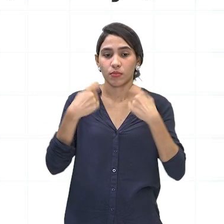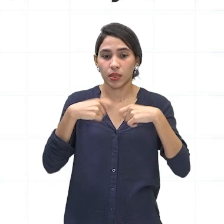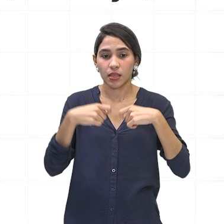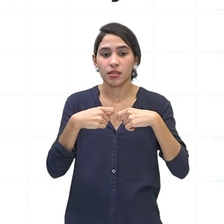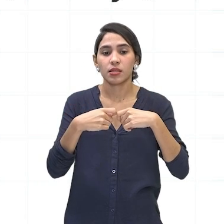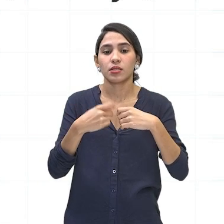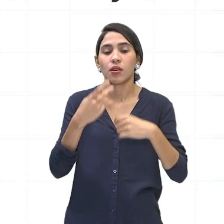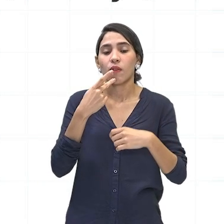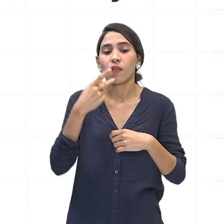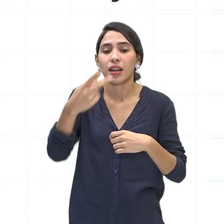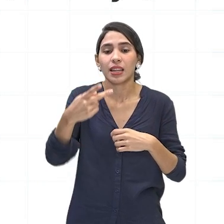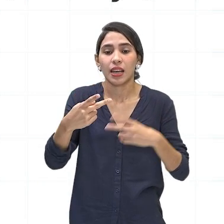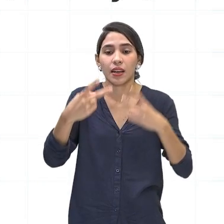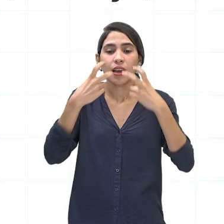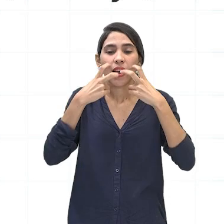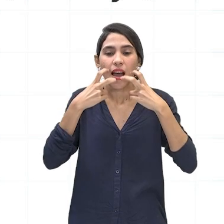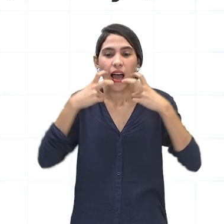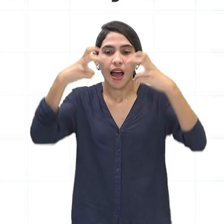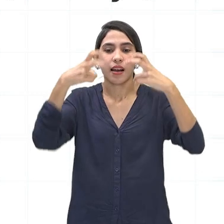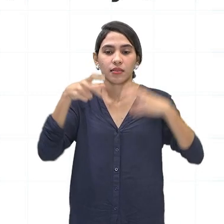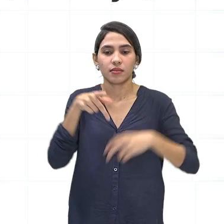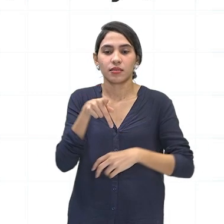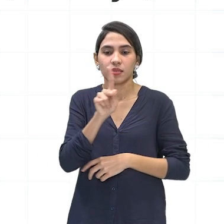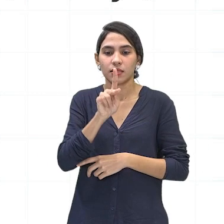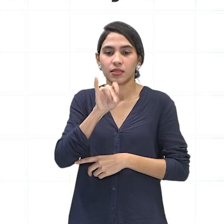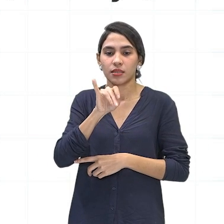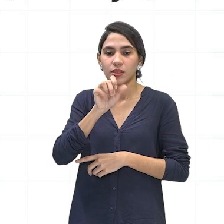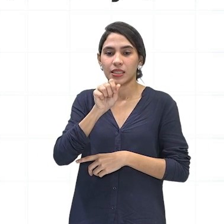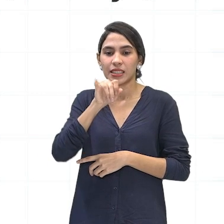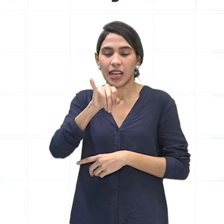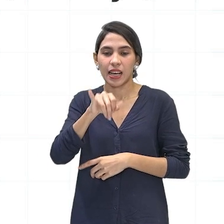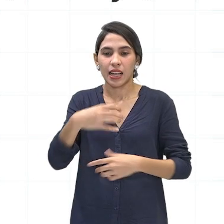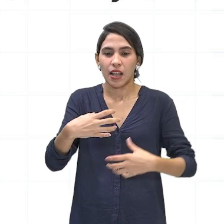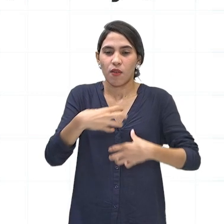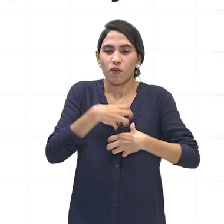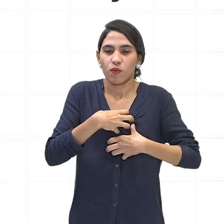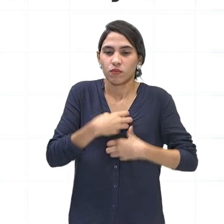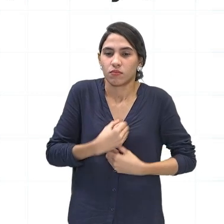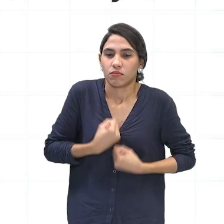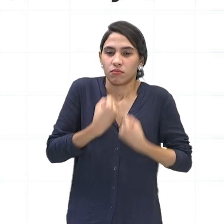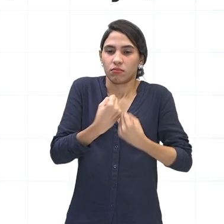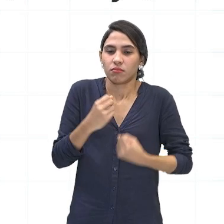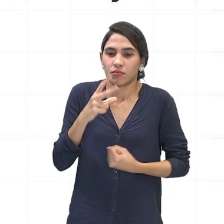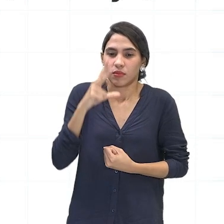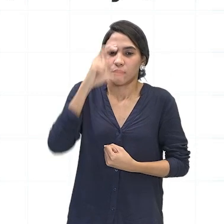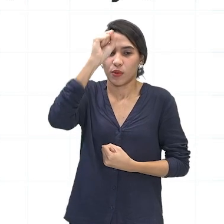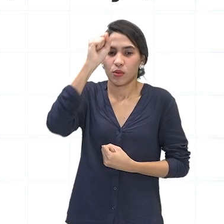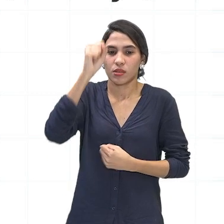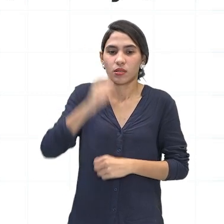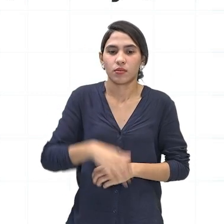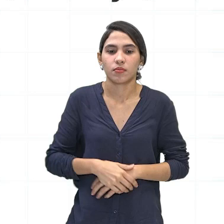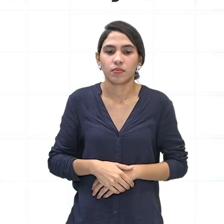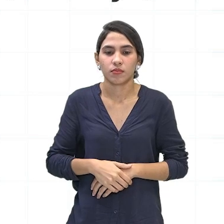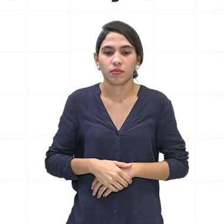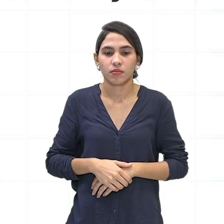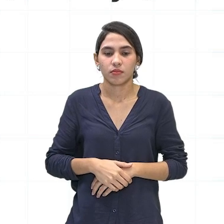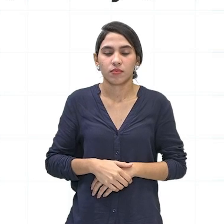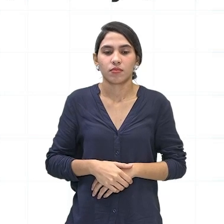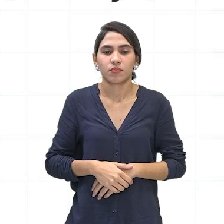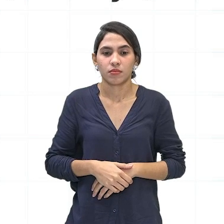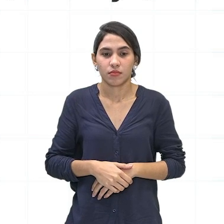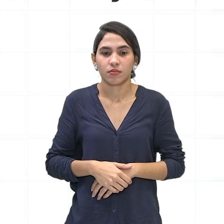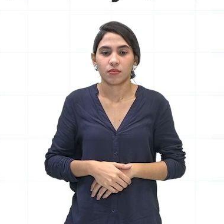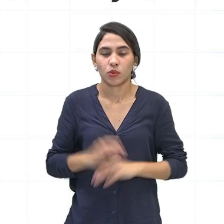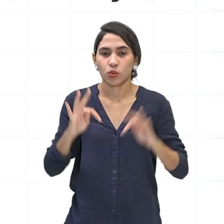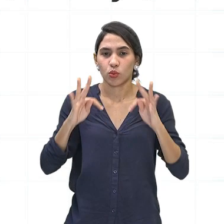ou seja, é um grito que demonstre o espírito e a vontade do Kenshi, né, ou Kendoka. Então, toda